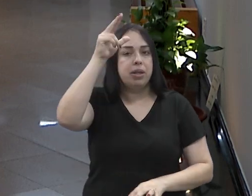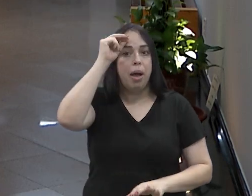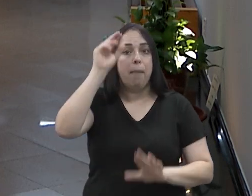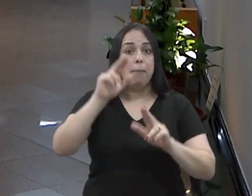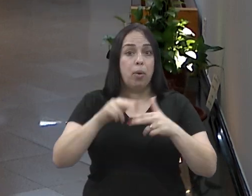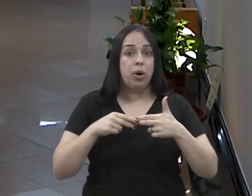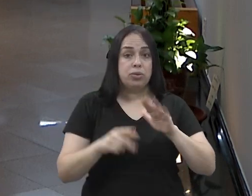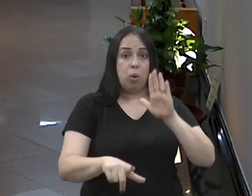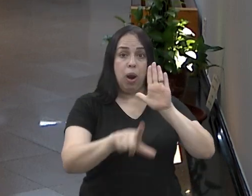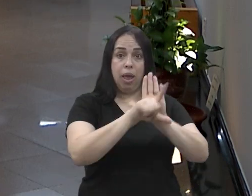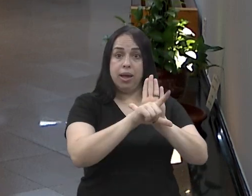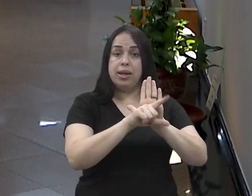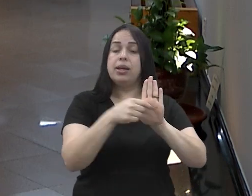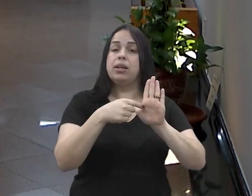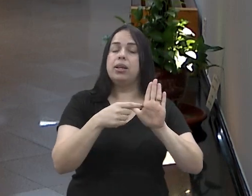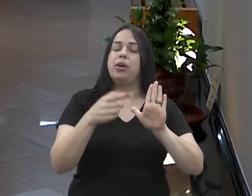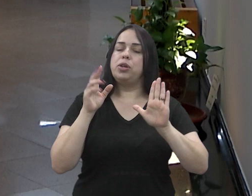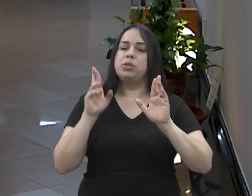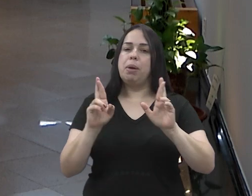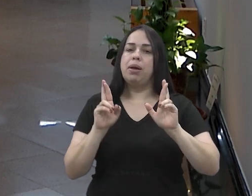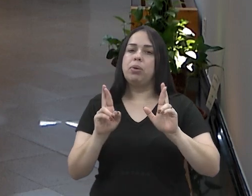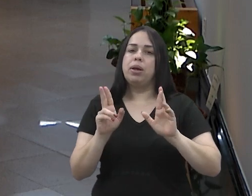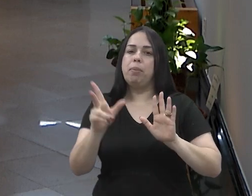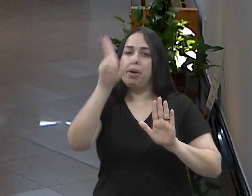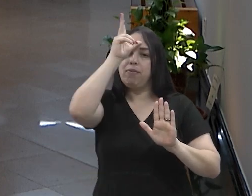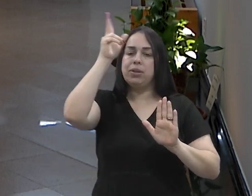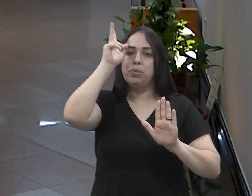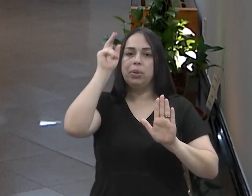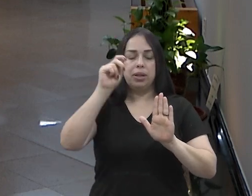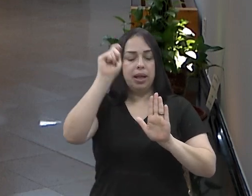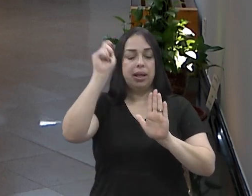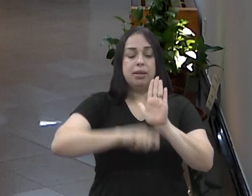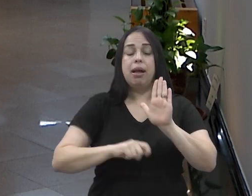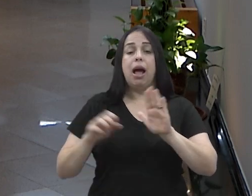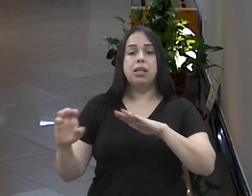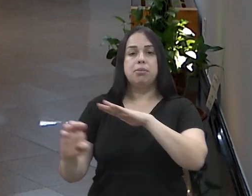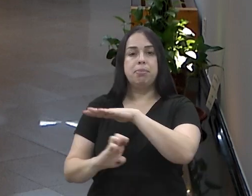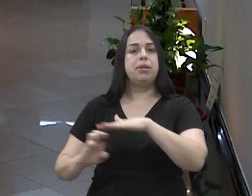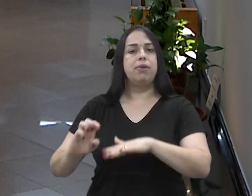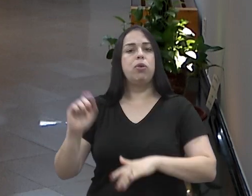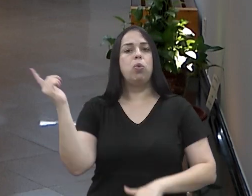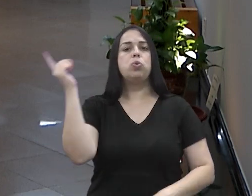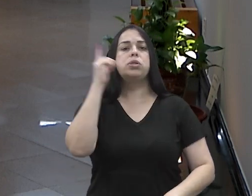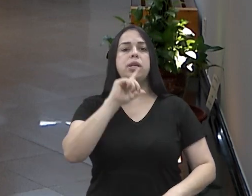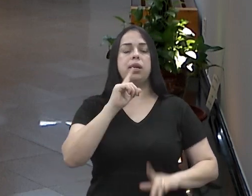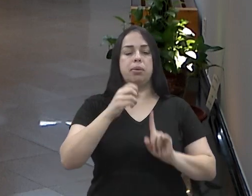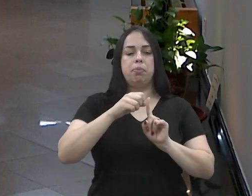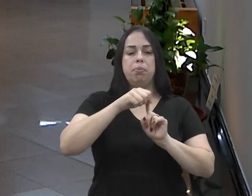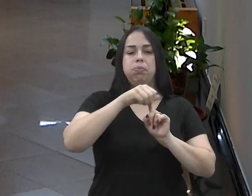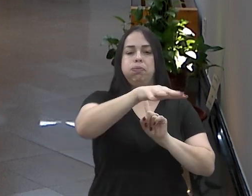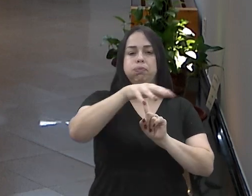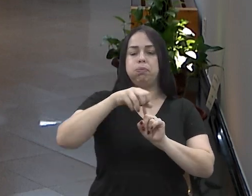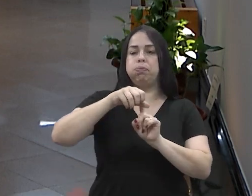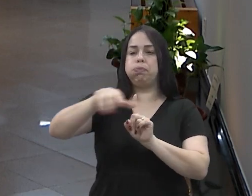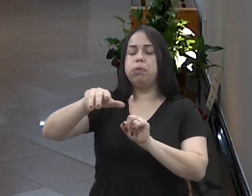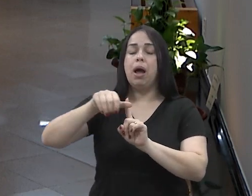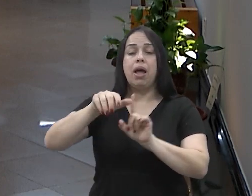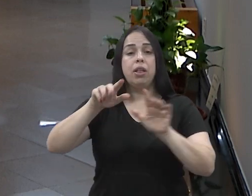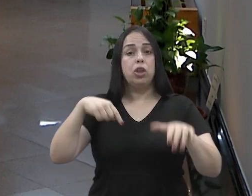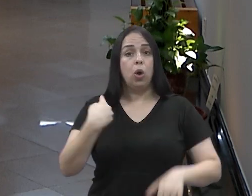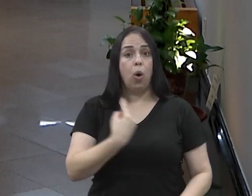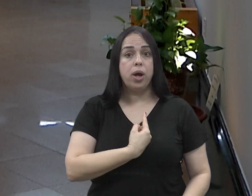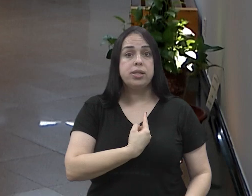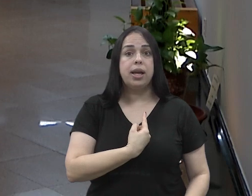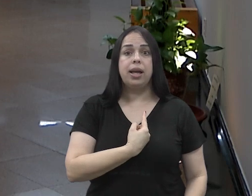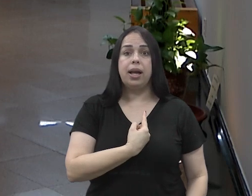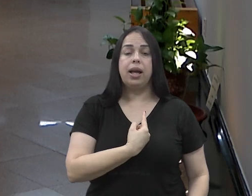Com a sanção dessa lei, que a gente espera que o prefeito faça, essas empresas vão ter maior autonomia para fazer a instalação e garantir o acesso. A gente